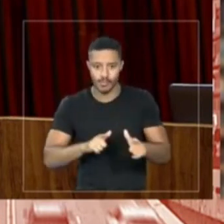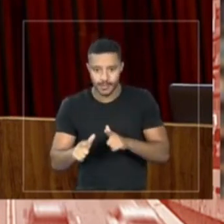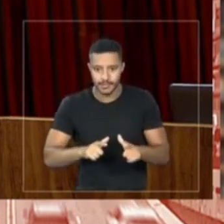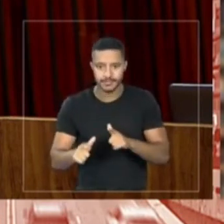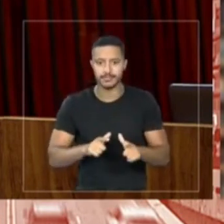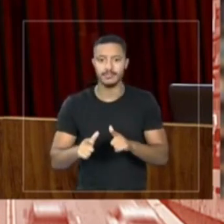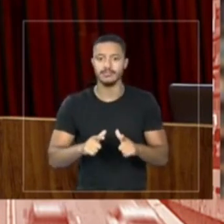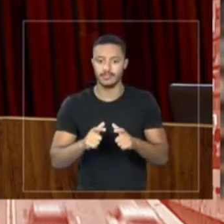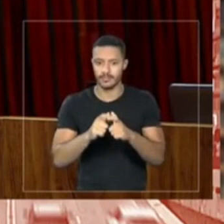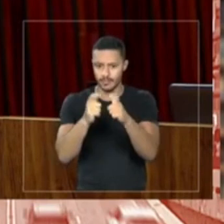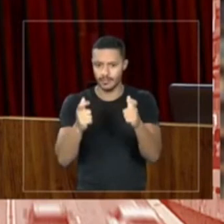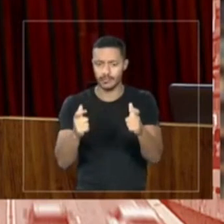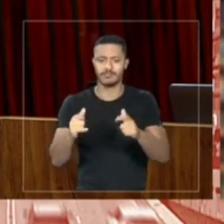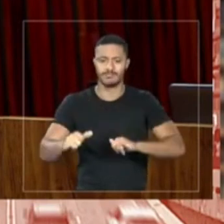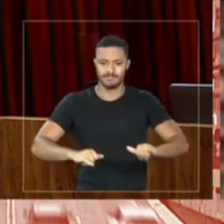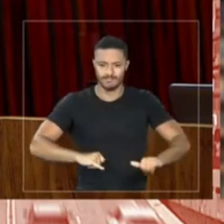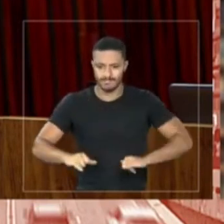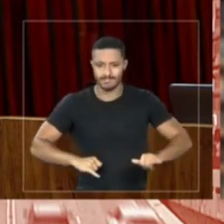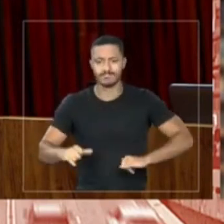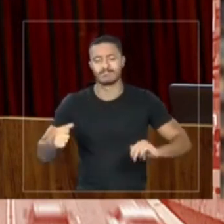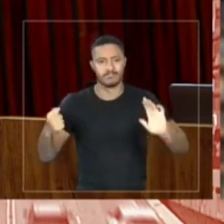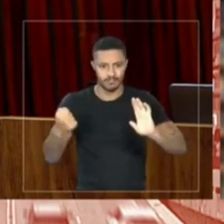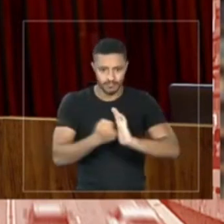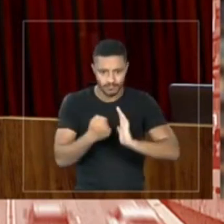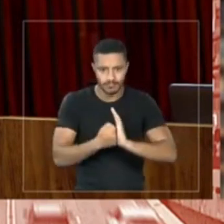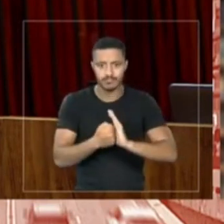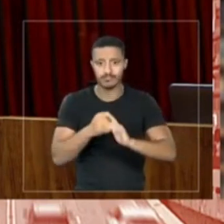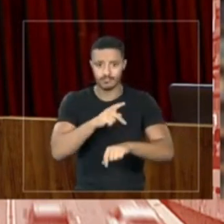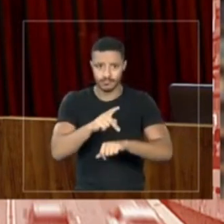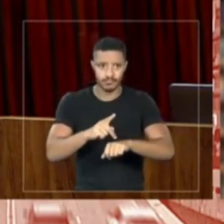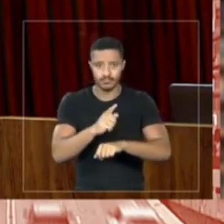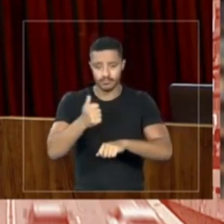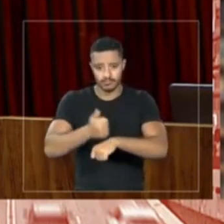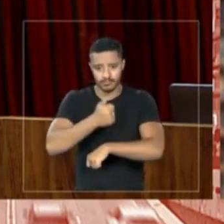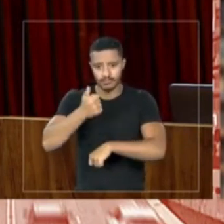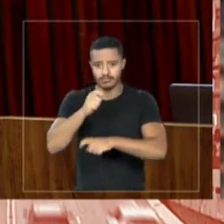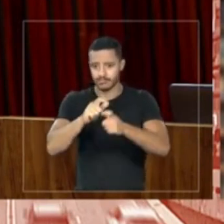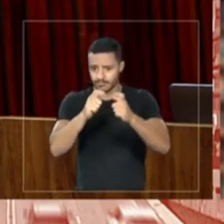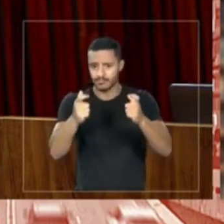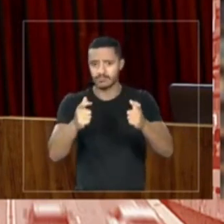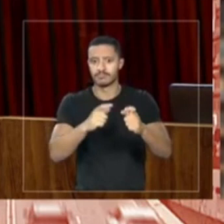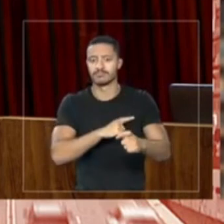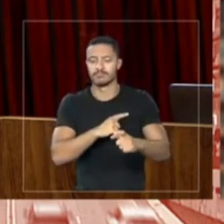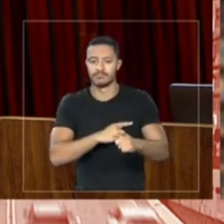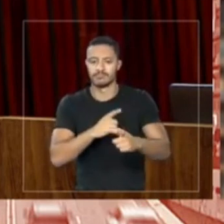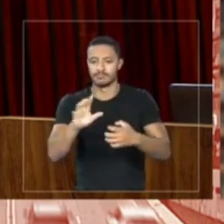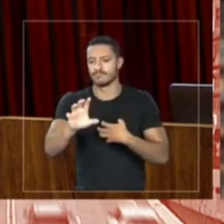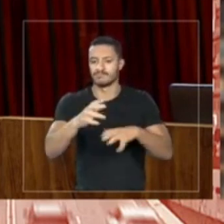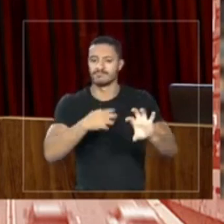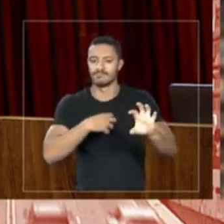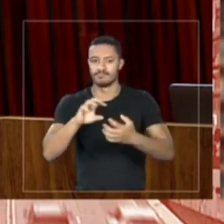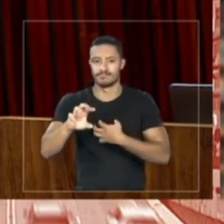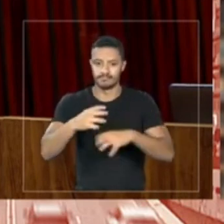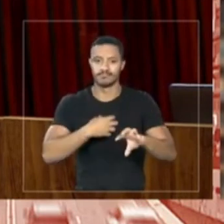uma trabalheira lascada. É, o Alexandre de Moraes tem sido alvo preferencial dos ataques de Bolsonaro, né? Mesmo porque ele que